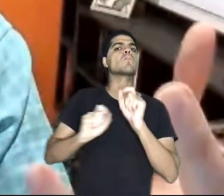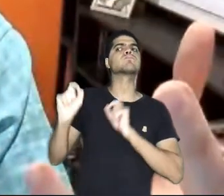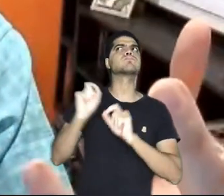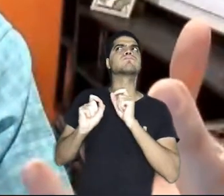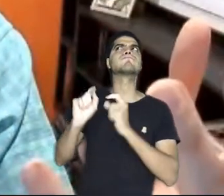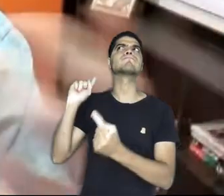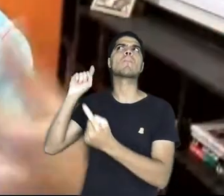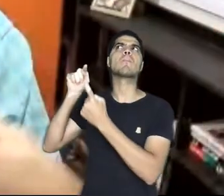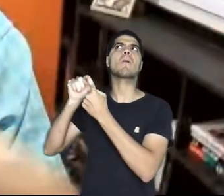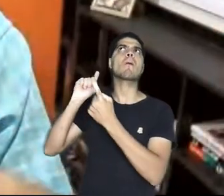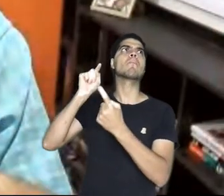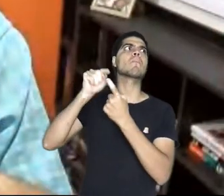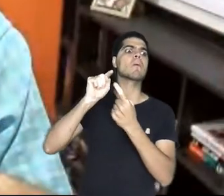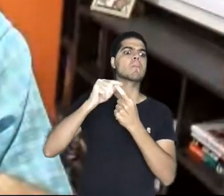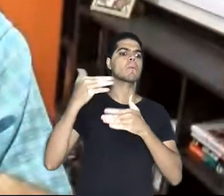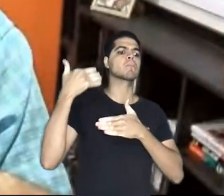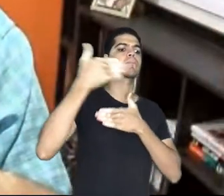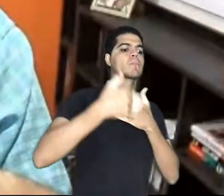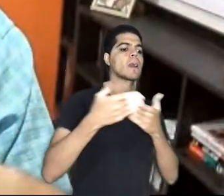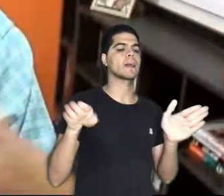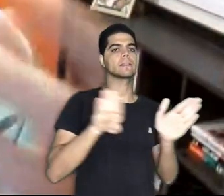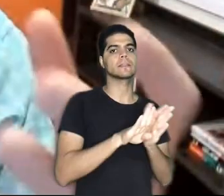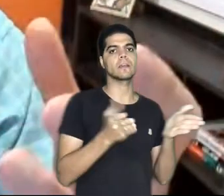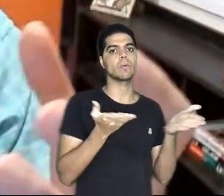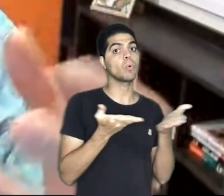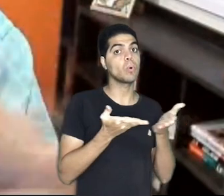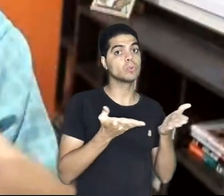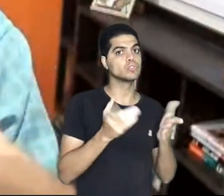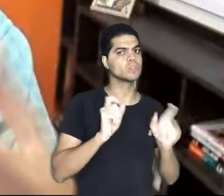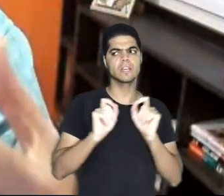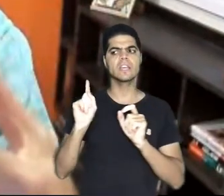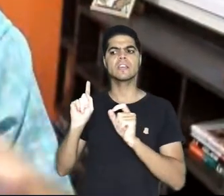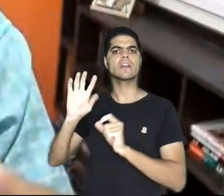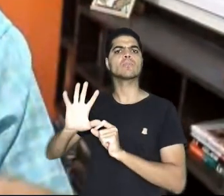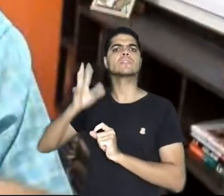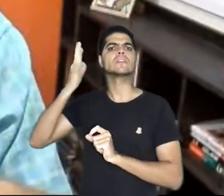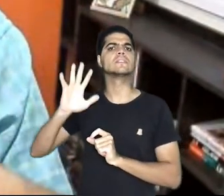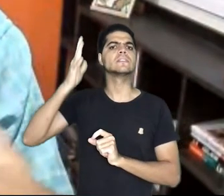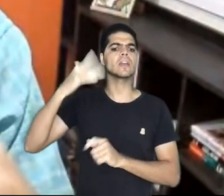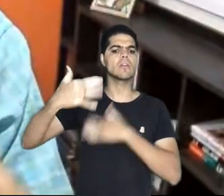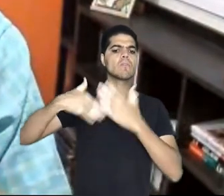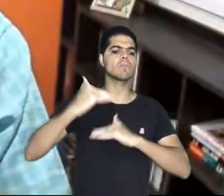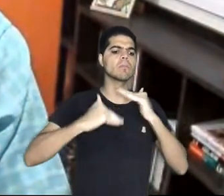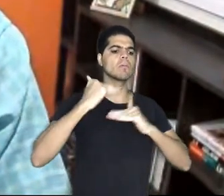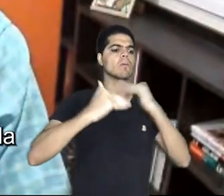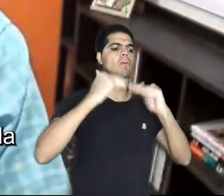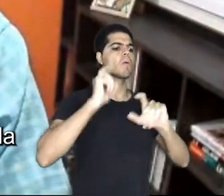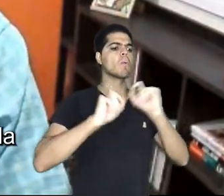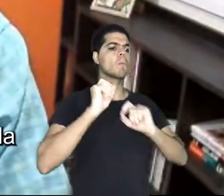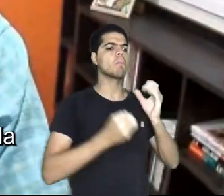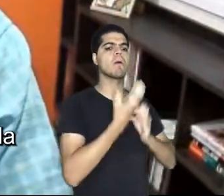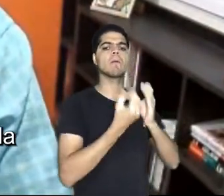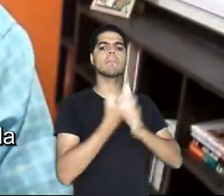para a independência nos dias de hoje. Os sinais dela, os legados dela, os resultados dela,